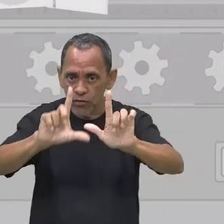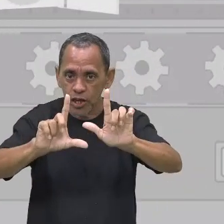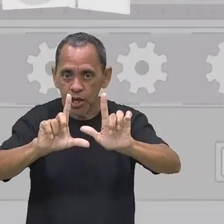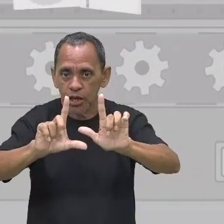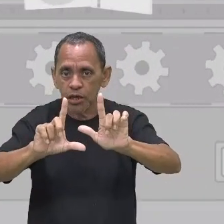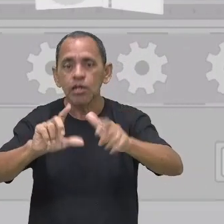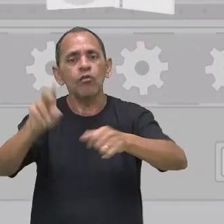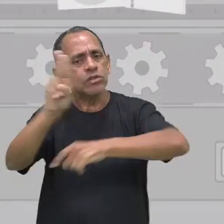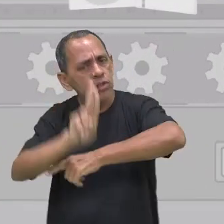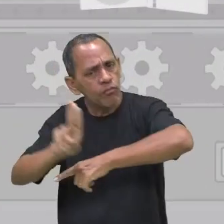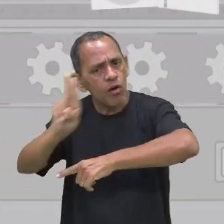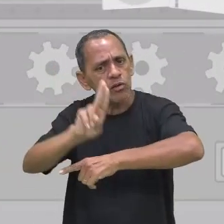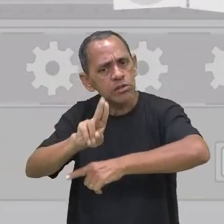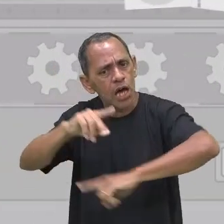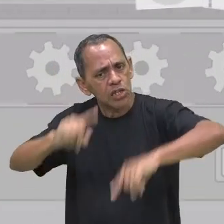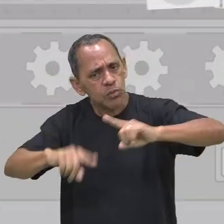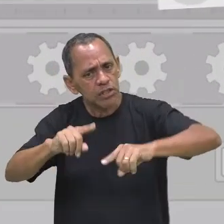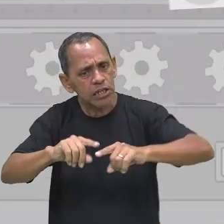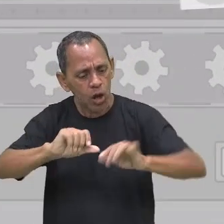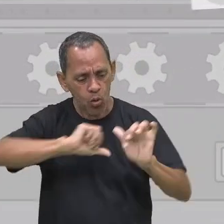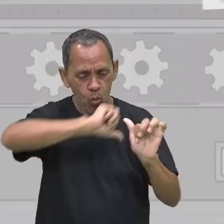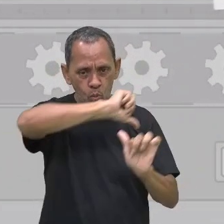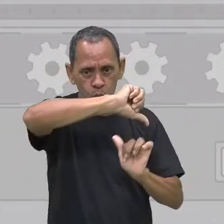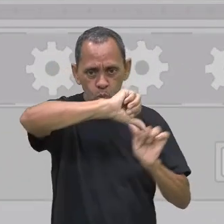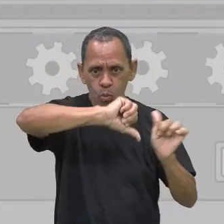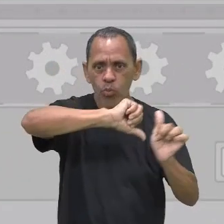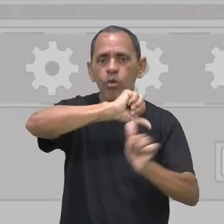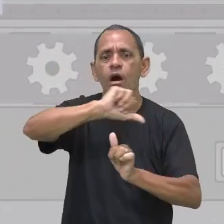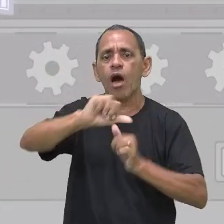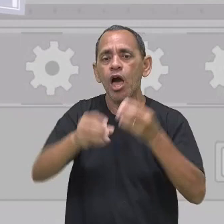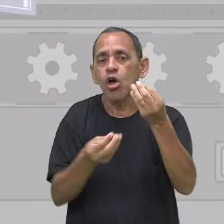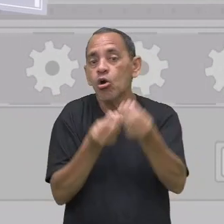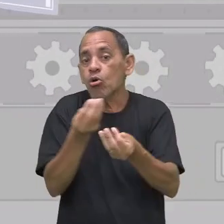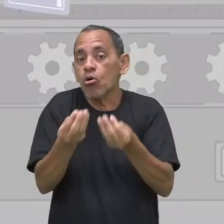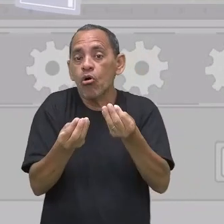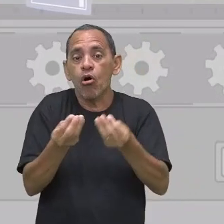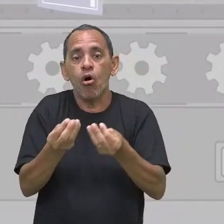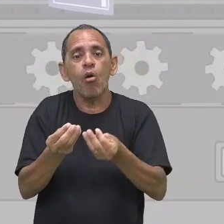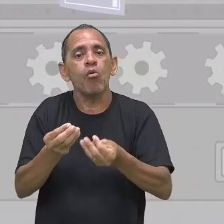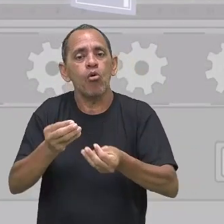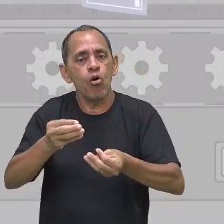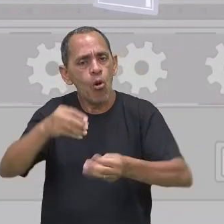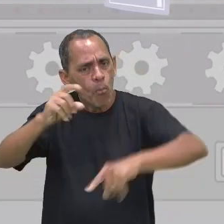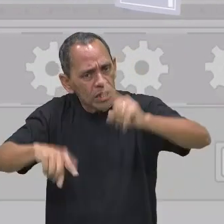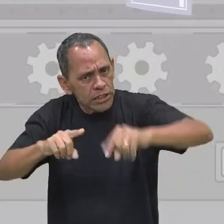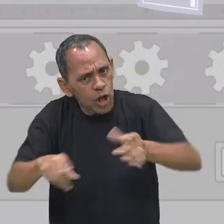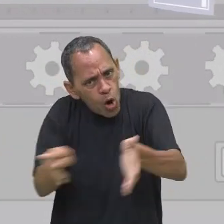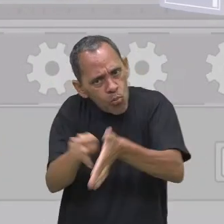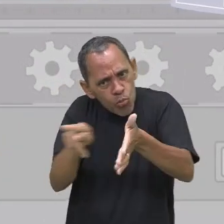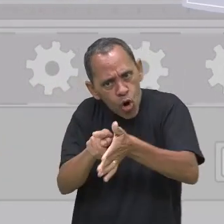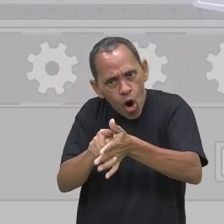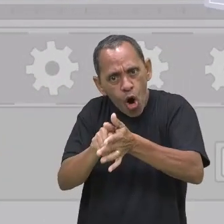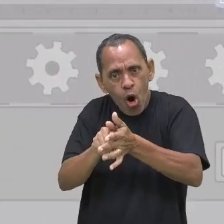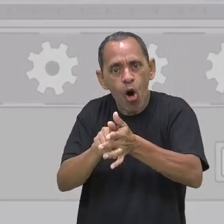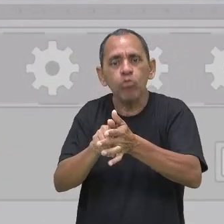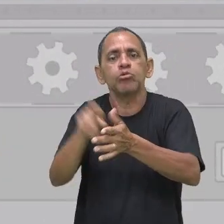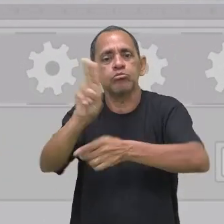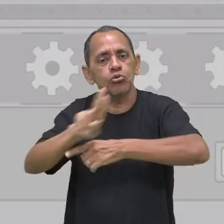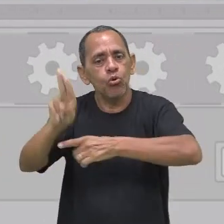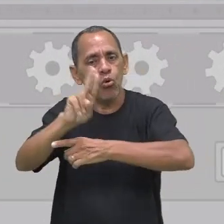e vai então transformar a arte em mercadoria, certo? É essa a